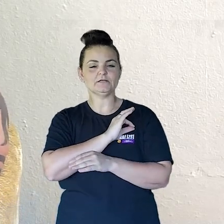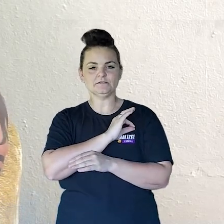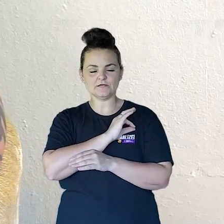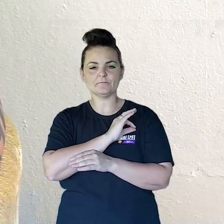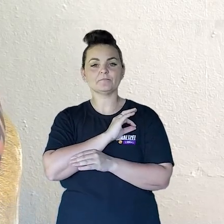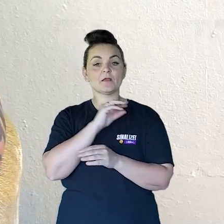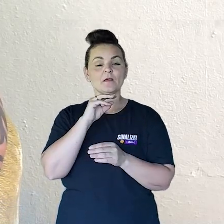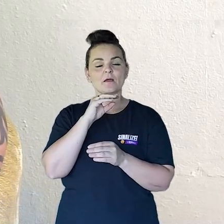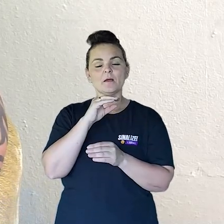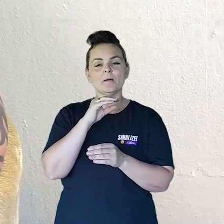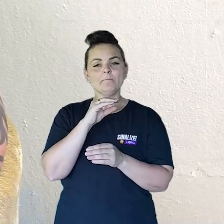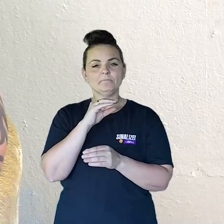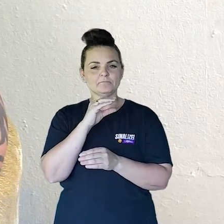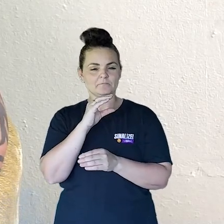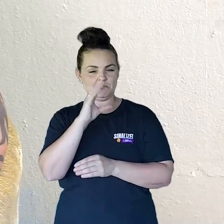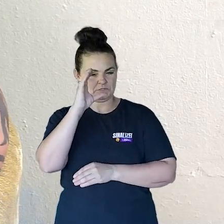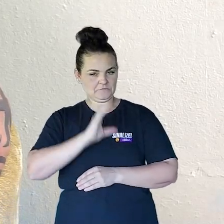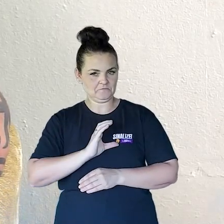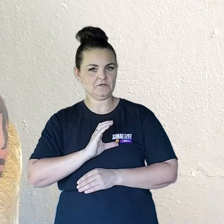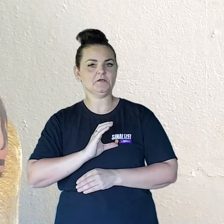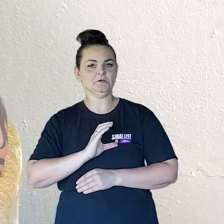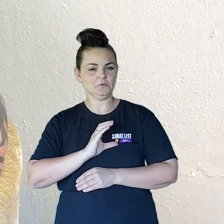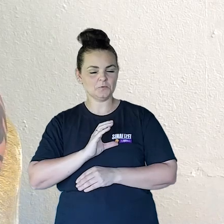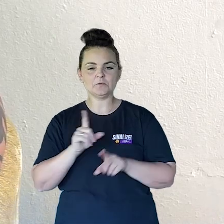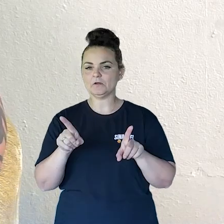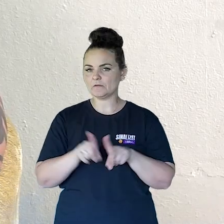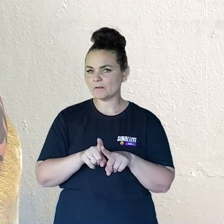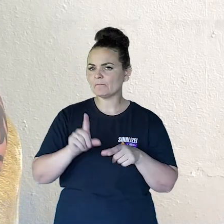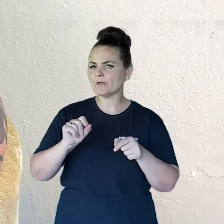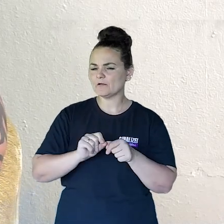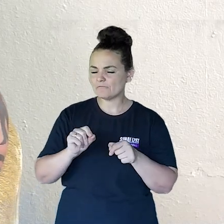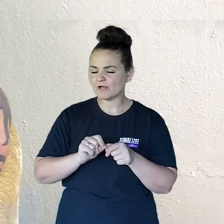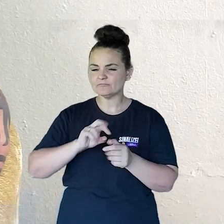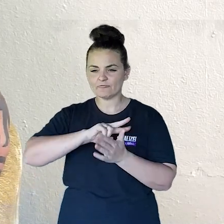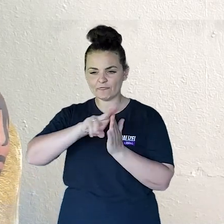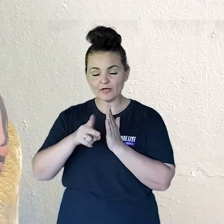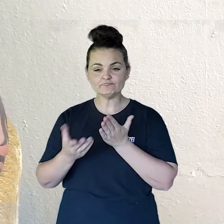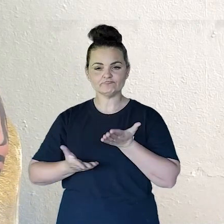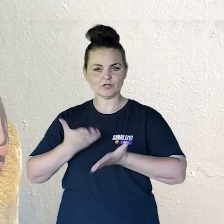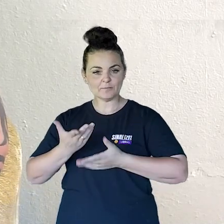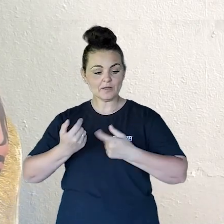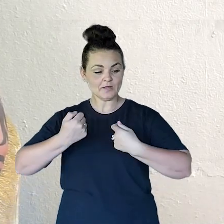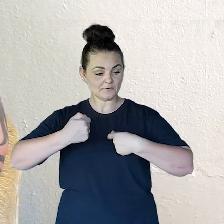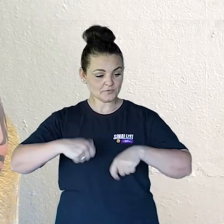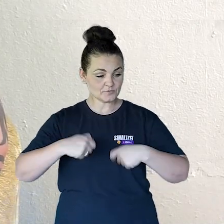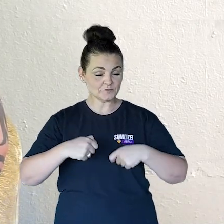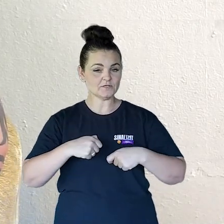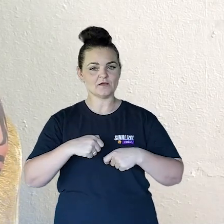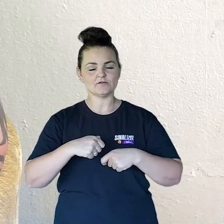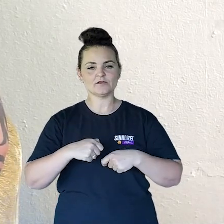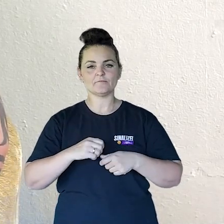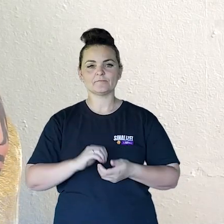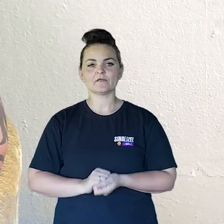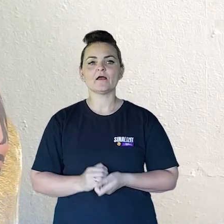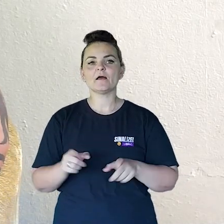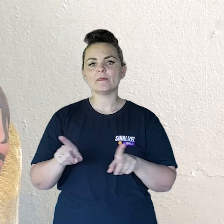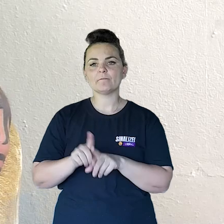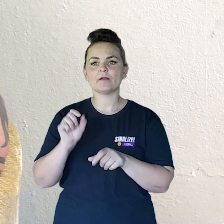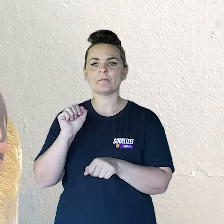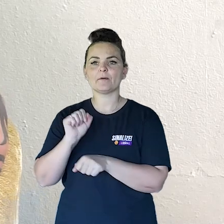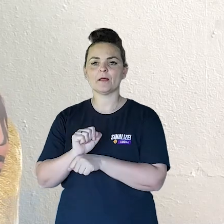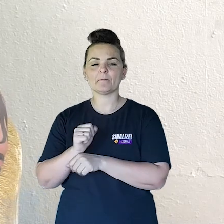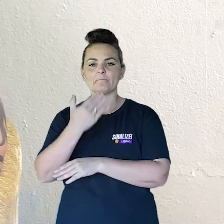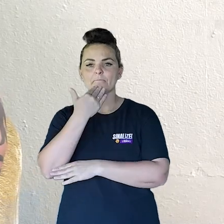todas as ocorrências ao mesmo tempo. A própria Polícia Civil. Então nós precisamos, não adianta a gente ficar pedindo